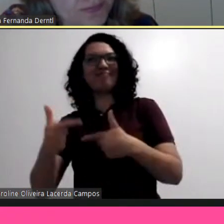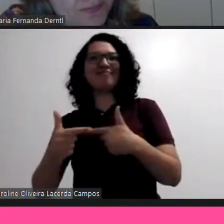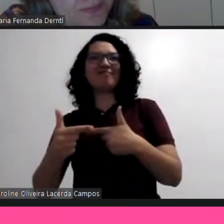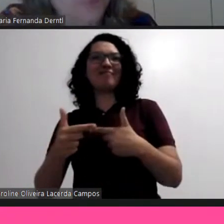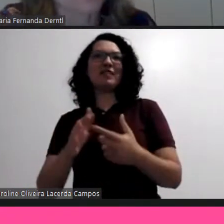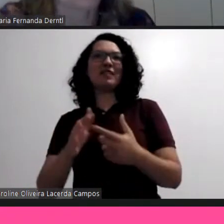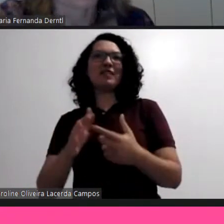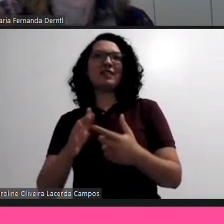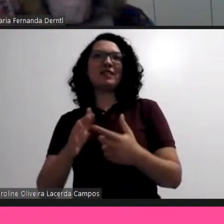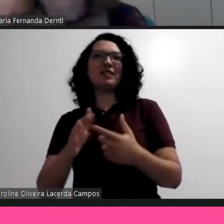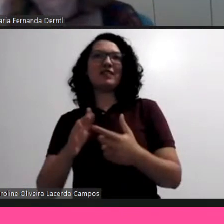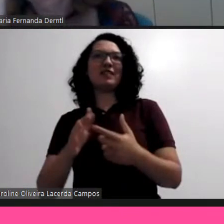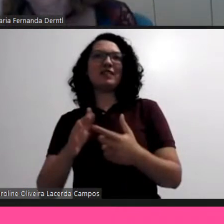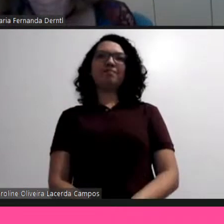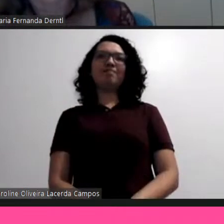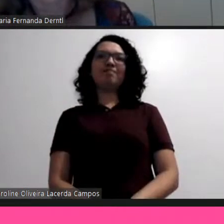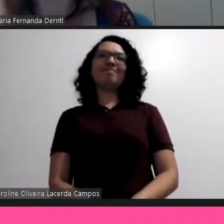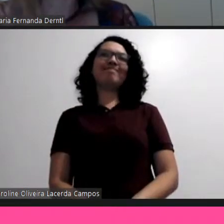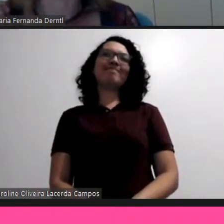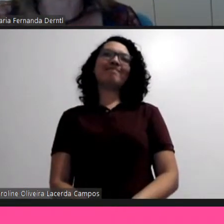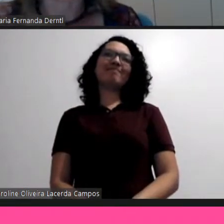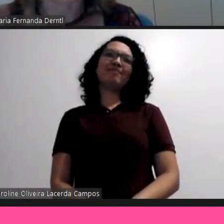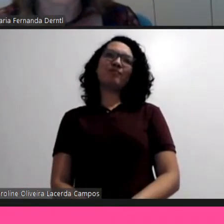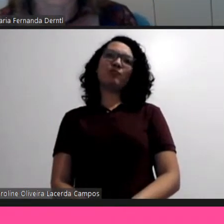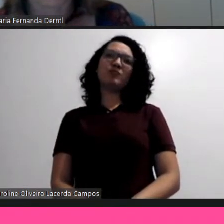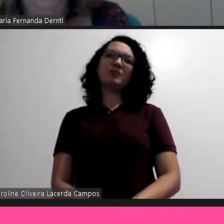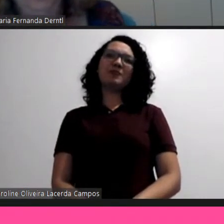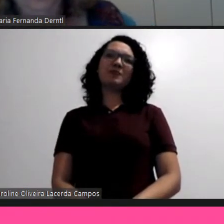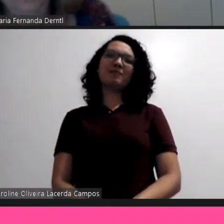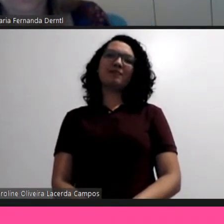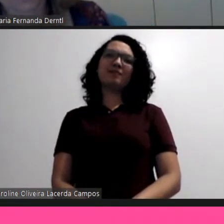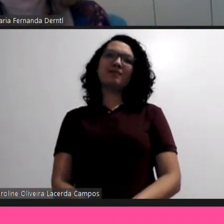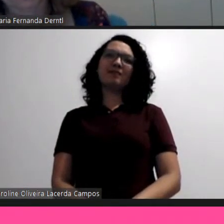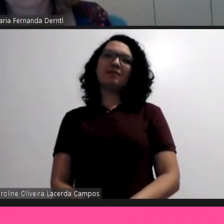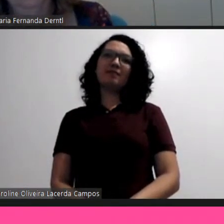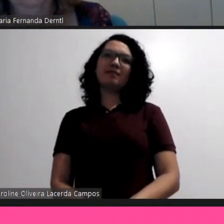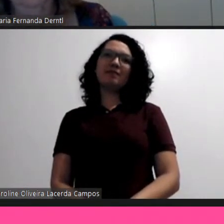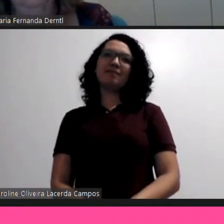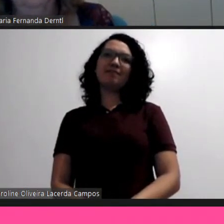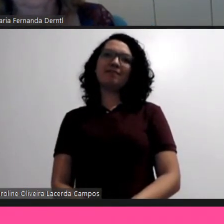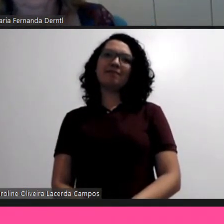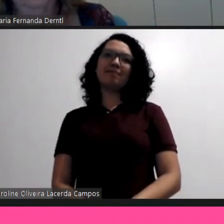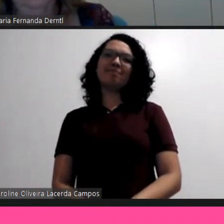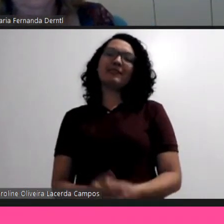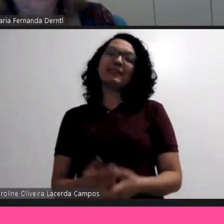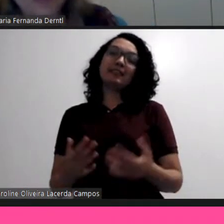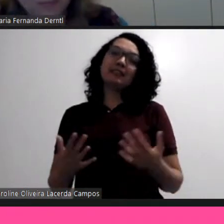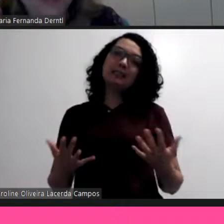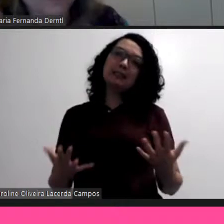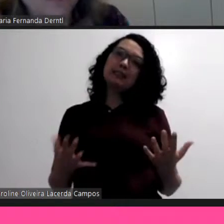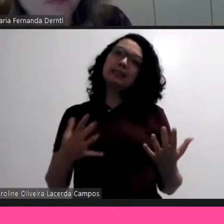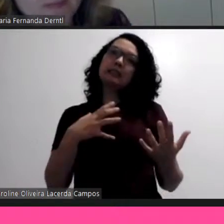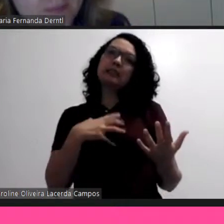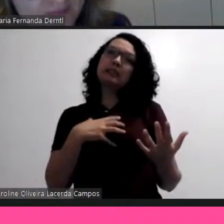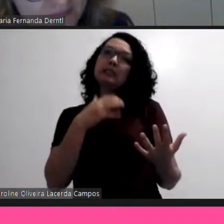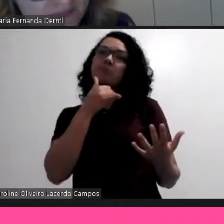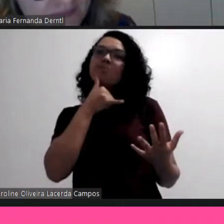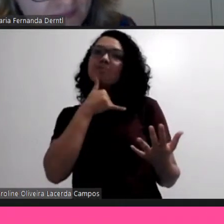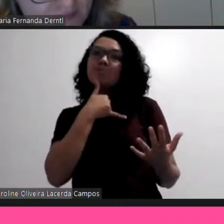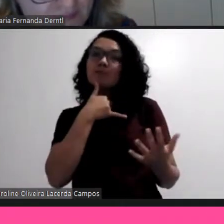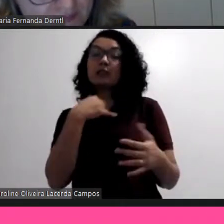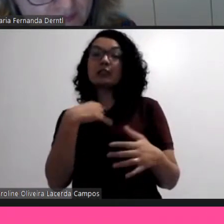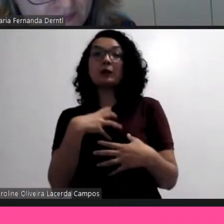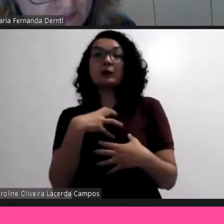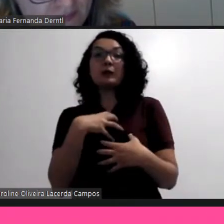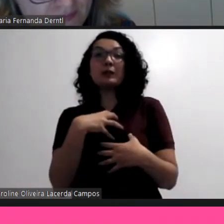Yes, sure. The TPA is unfortunately a very heartbreaking story for me. I dealt a